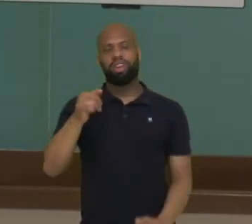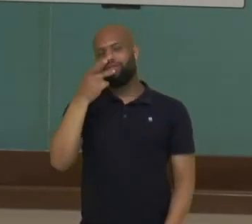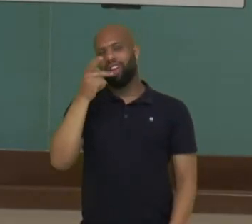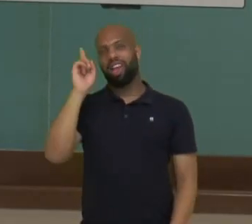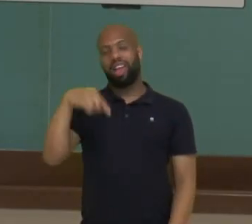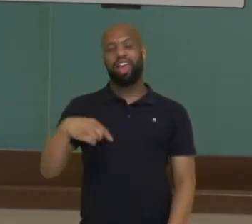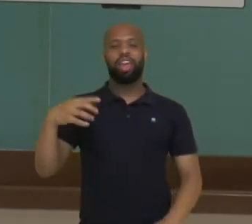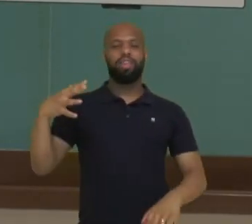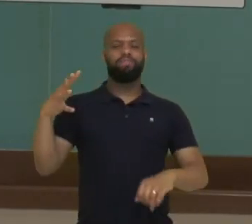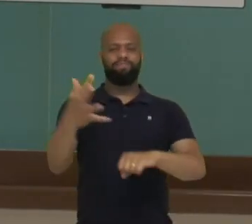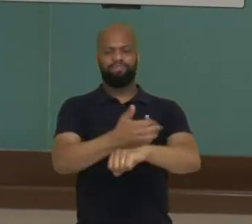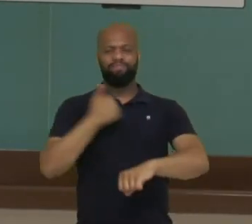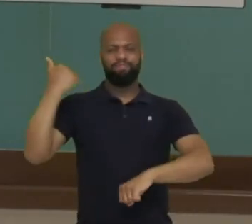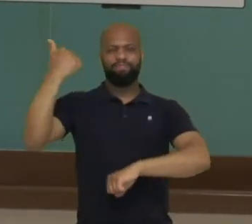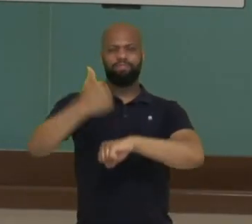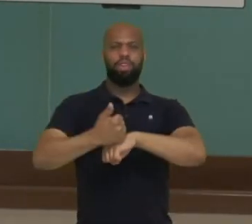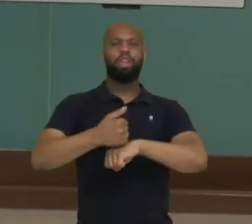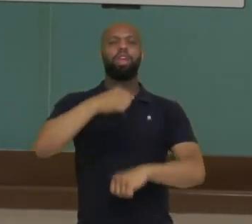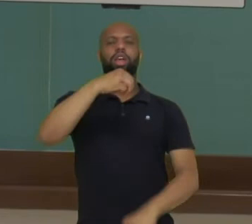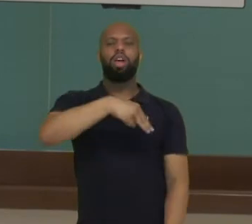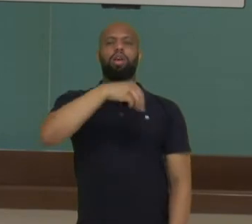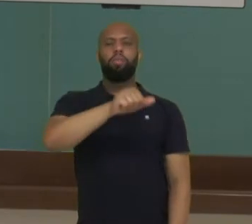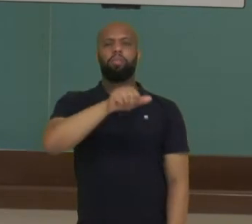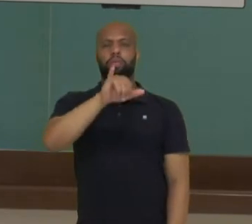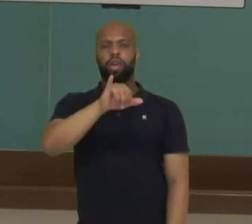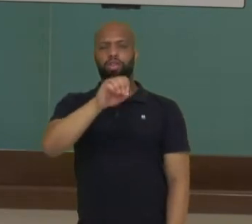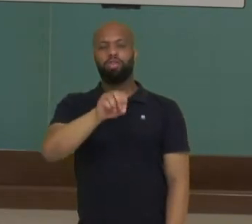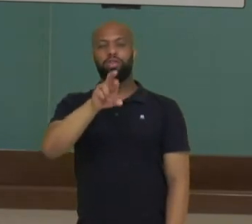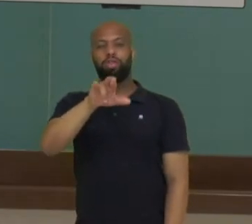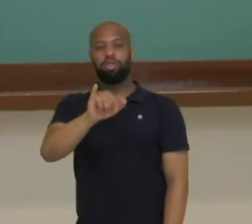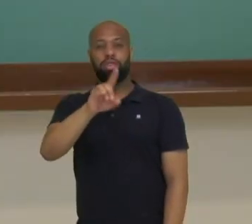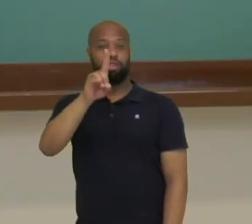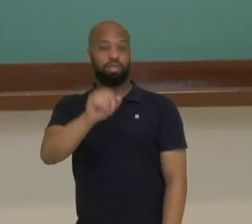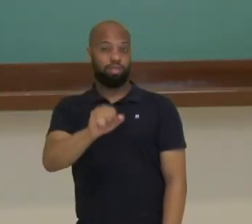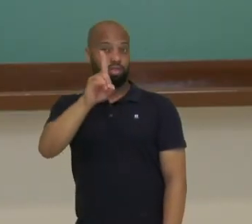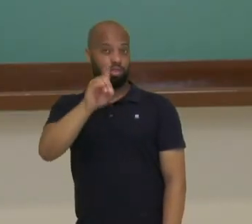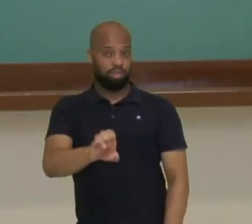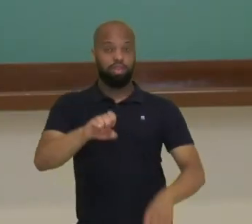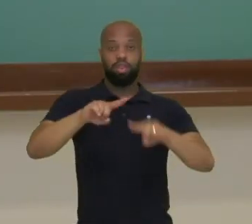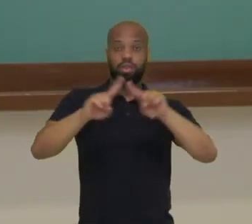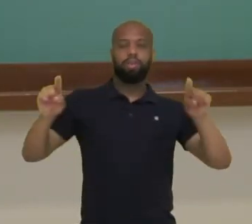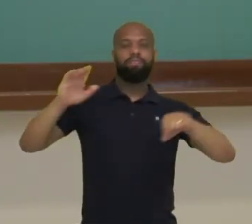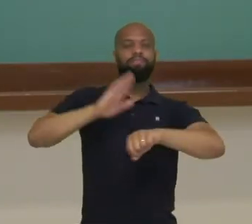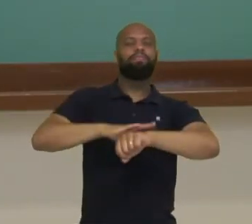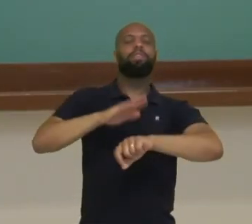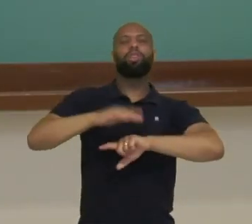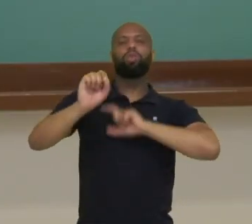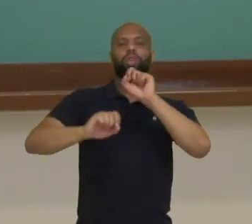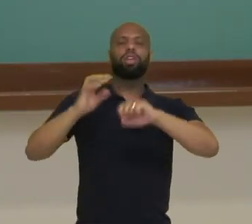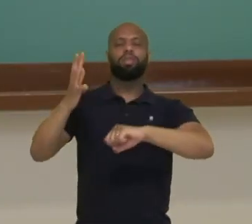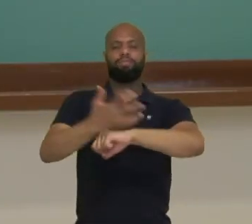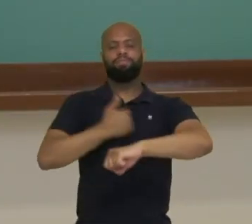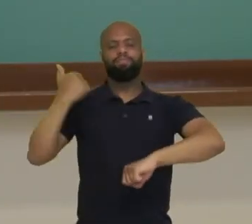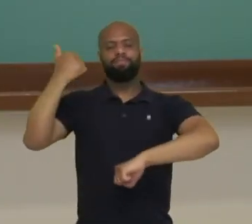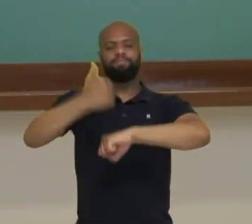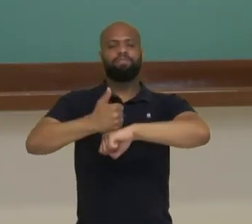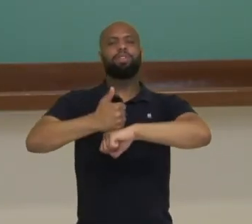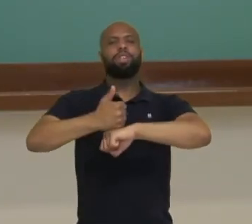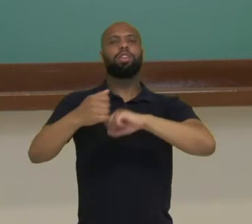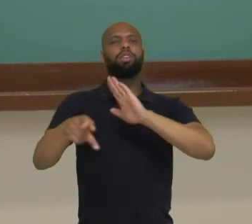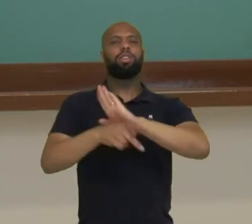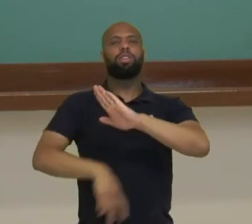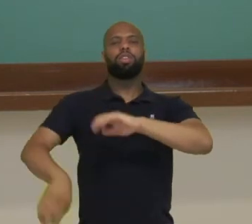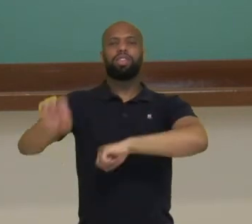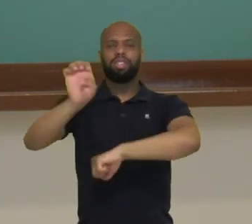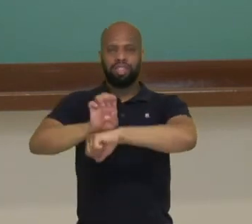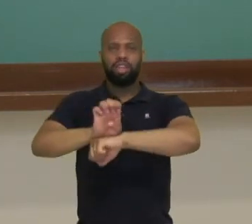da maioridade, mas muito, lá naquele momento, eles diziam que ele era um golpe da maioridade, um golpe de Estado, ou